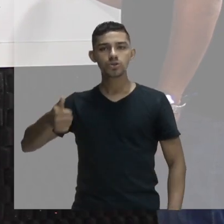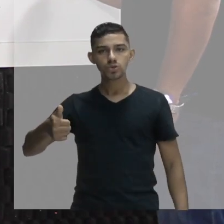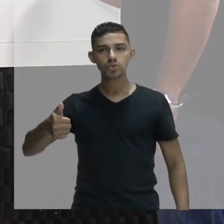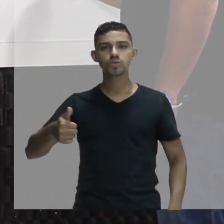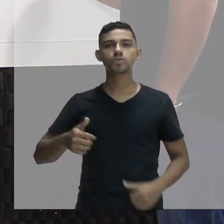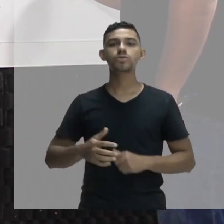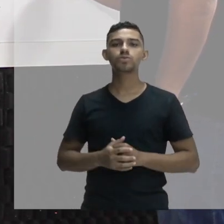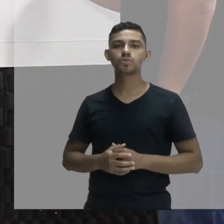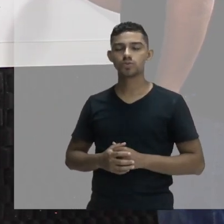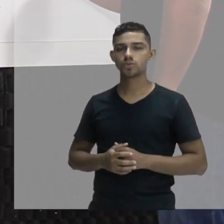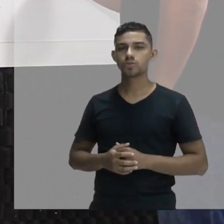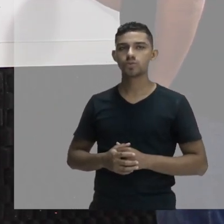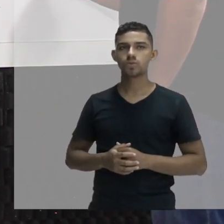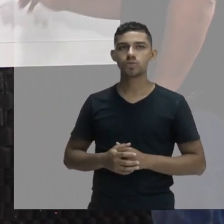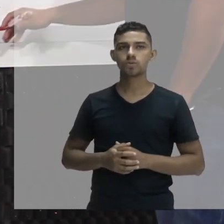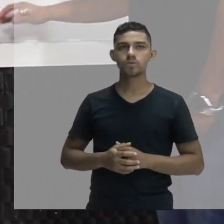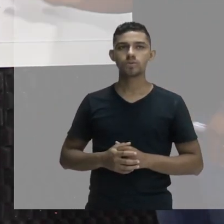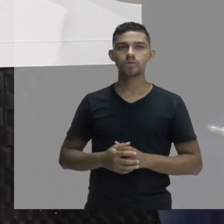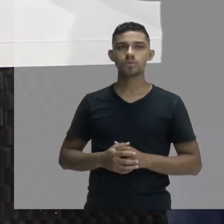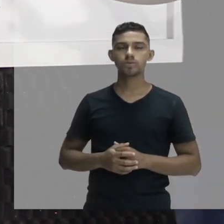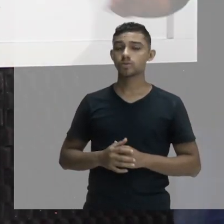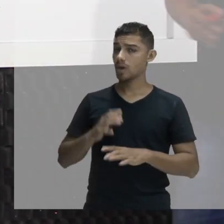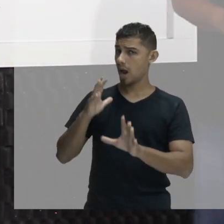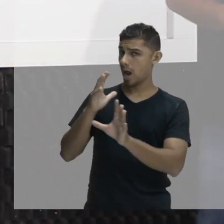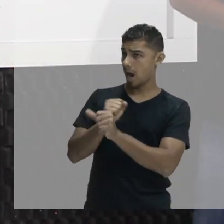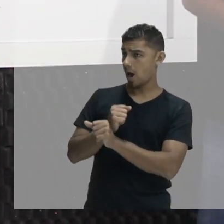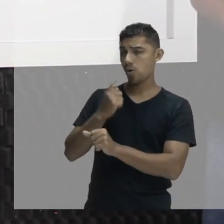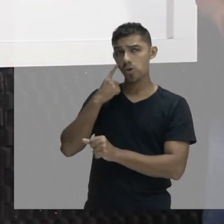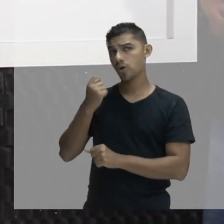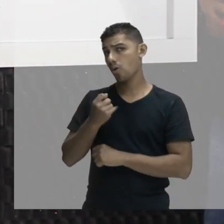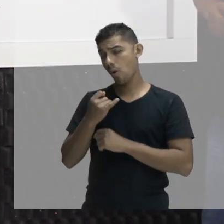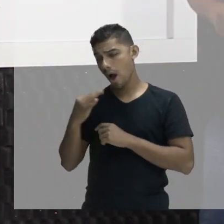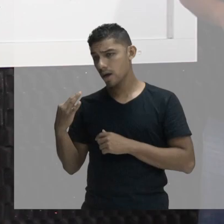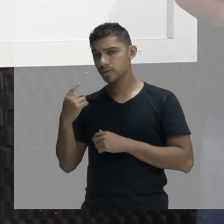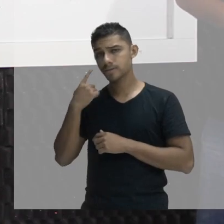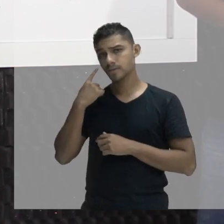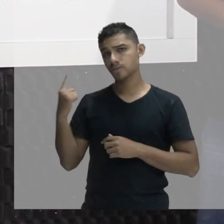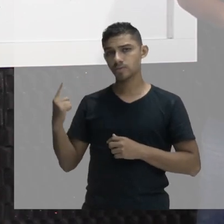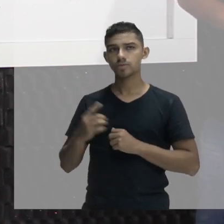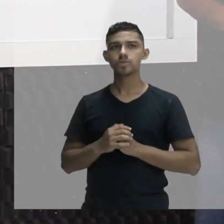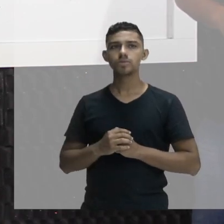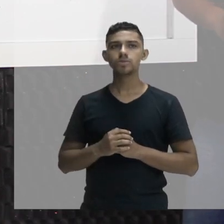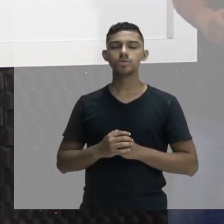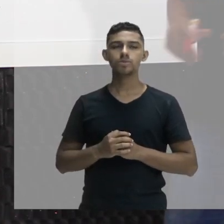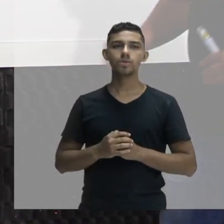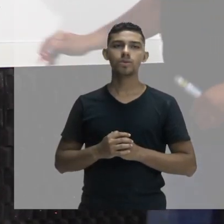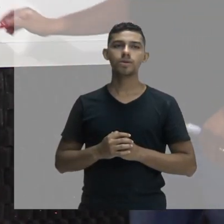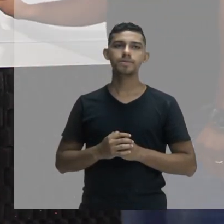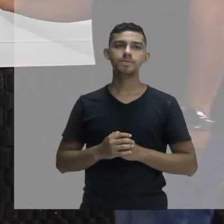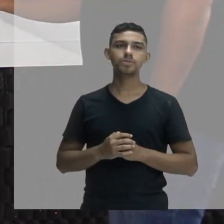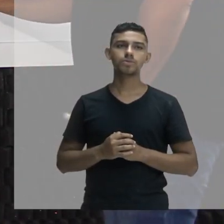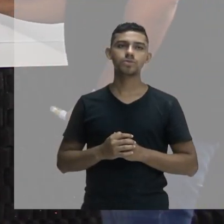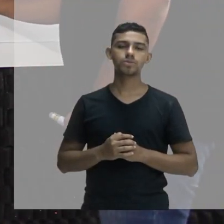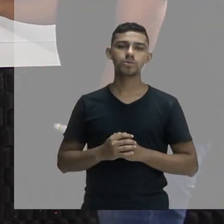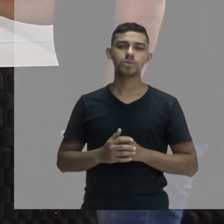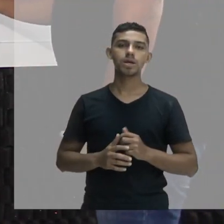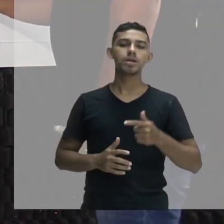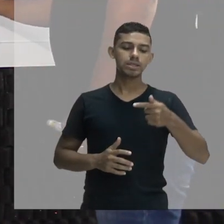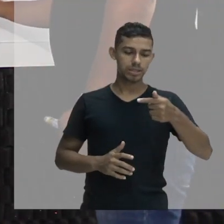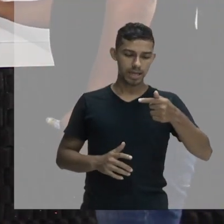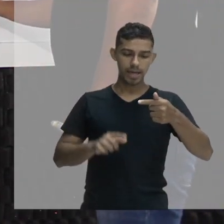2, vezes 1. Você faz a conta para saber quanto é que vai dar esse 5 fatorial. Tá? Eu tenho